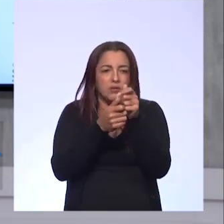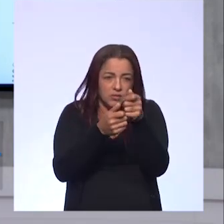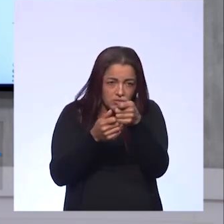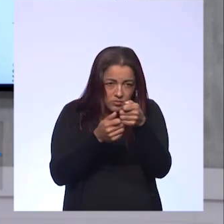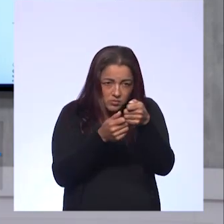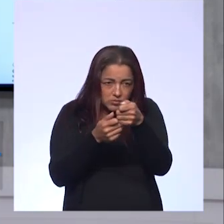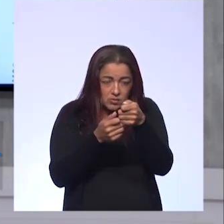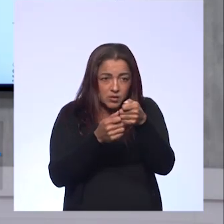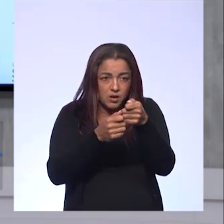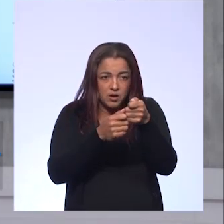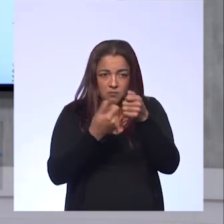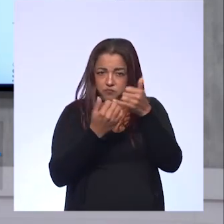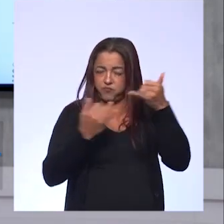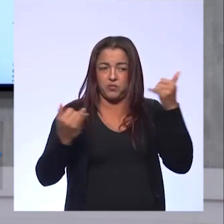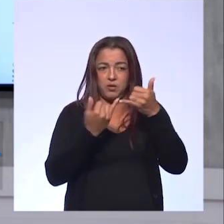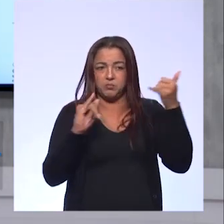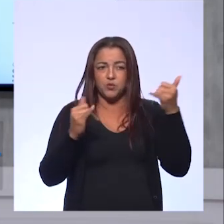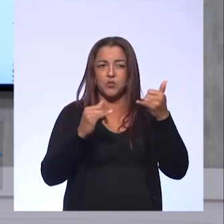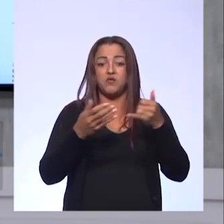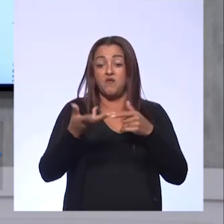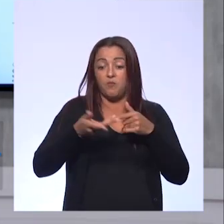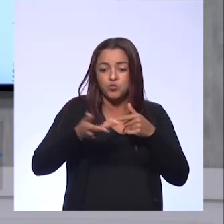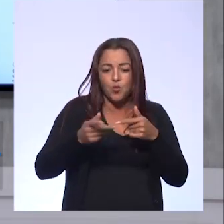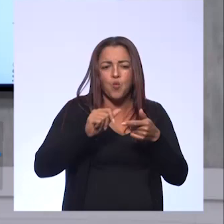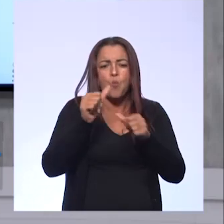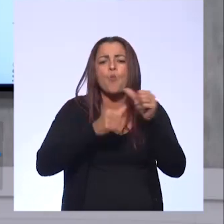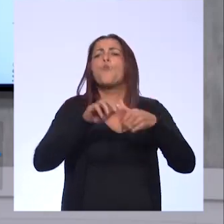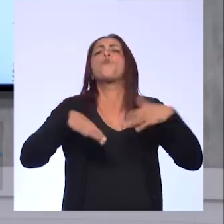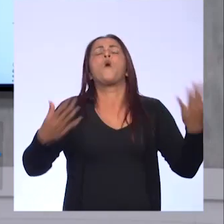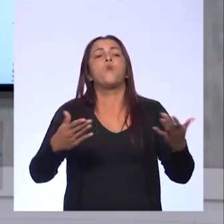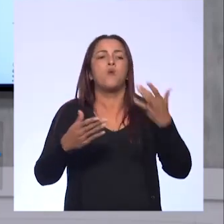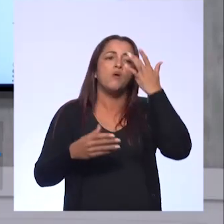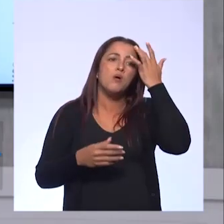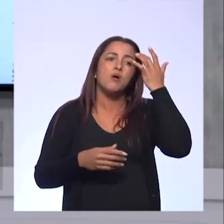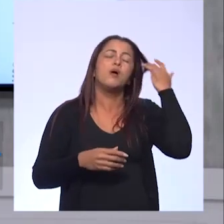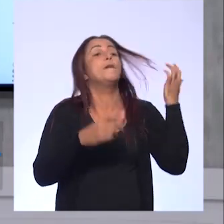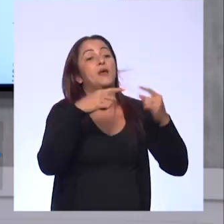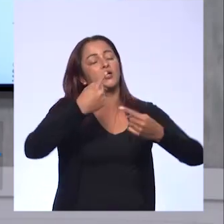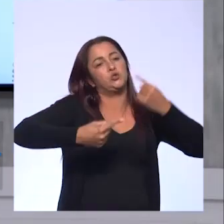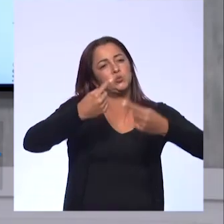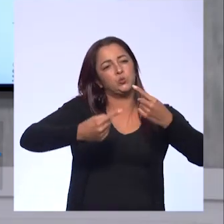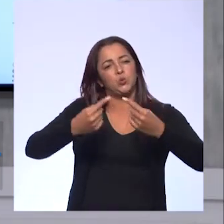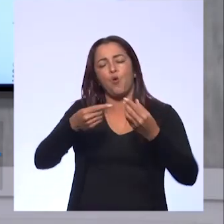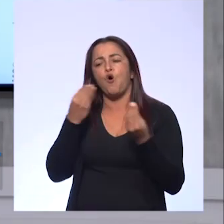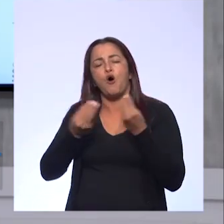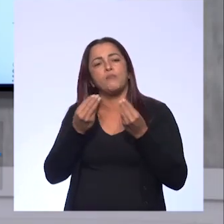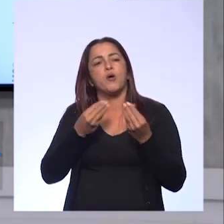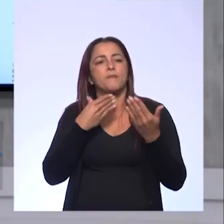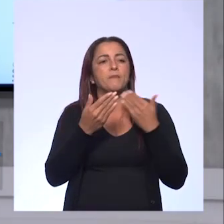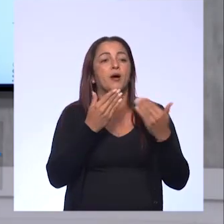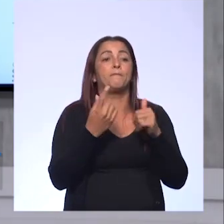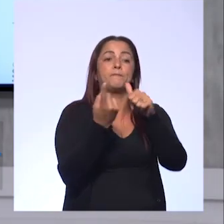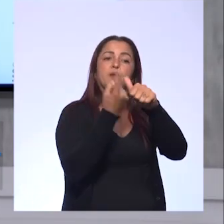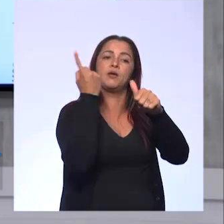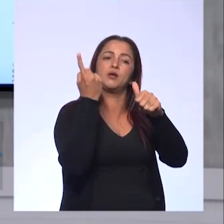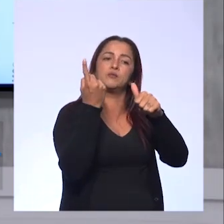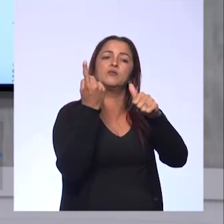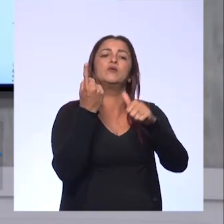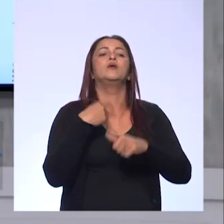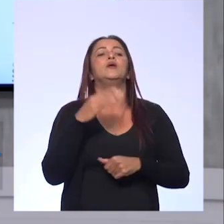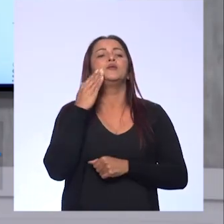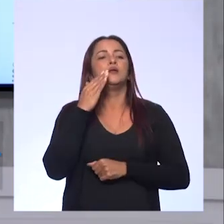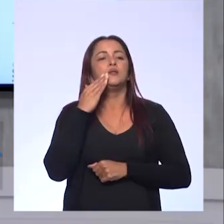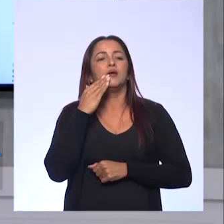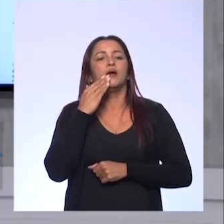propriedade dela amplitude frequência e velocidade enfim para gente discutir isso galera nós precisamos em primeiro lugar